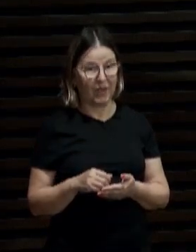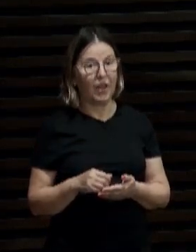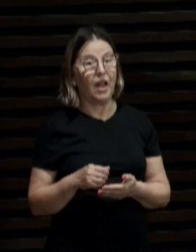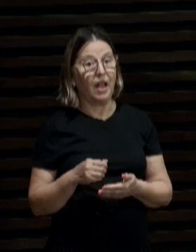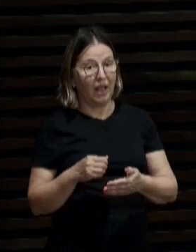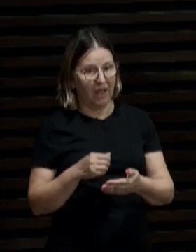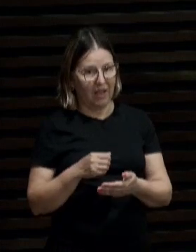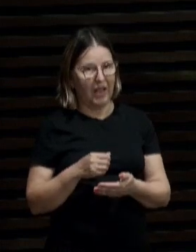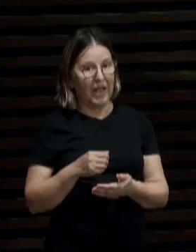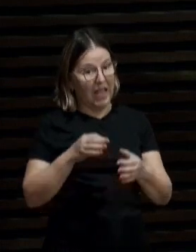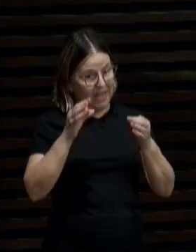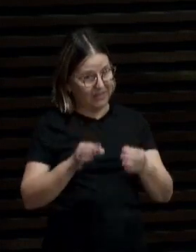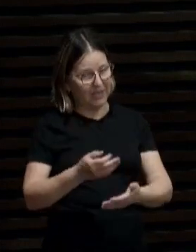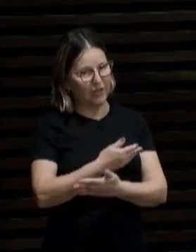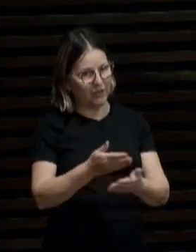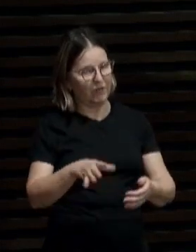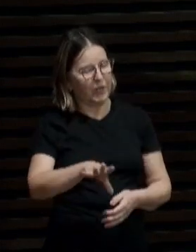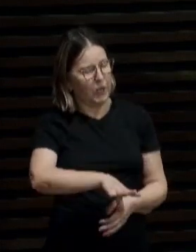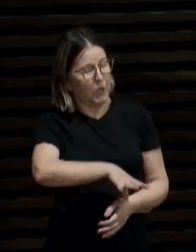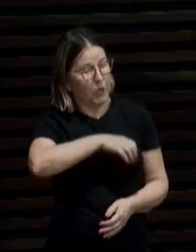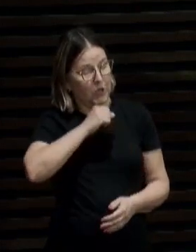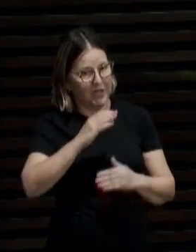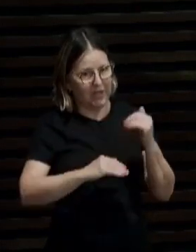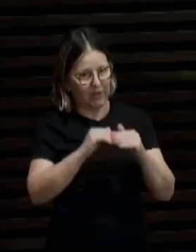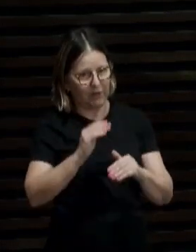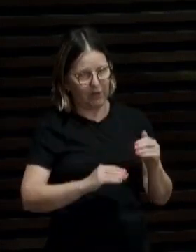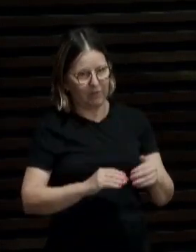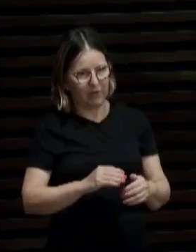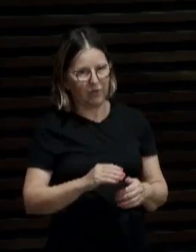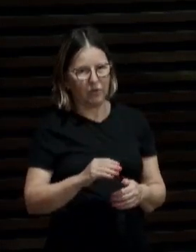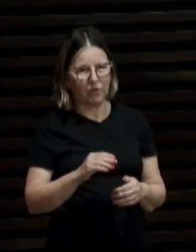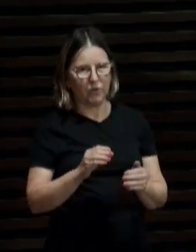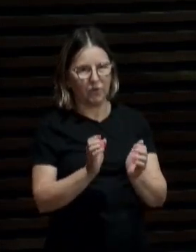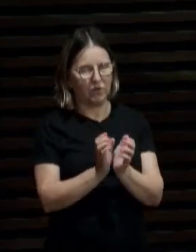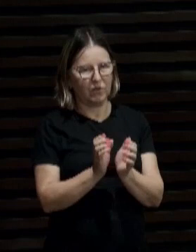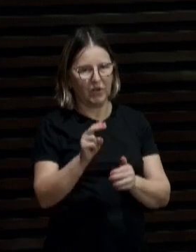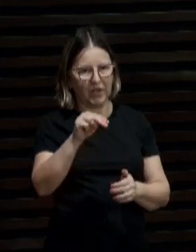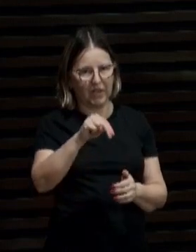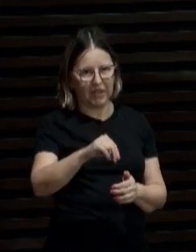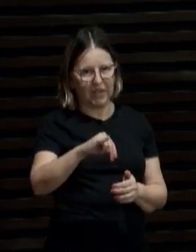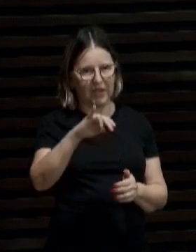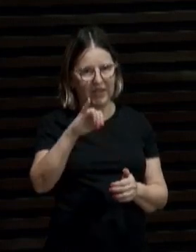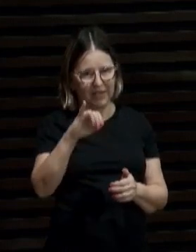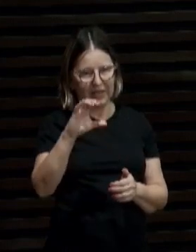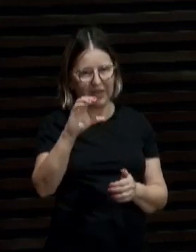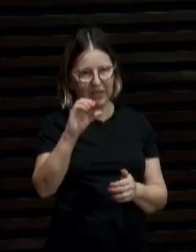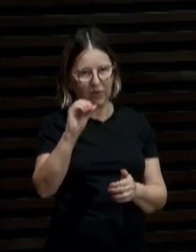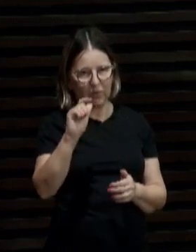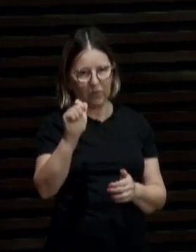nicolaítas, os quais eu também odeio. Houve no passado da igreja um diácono chamado Nicolau,